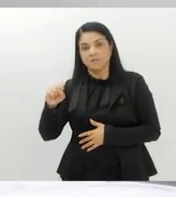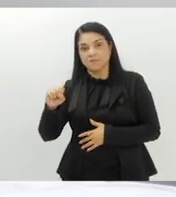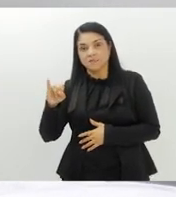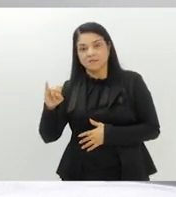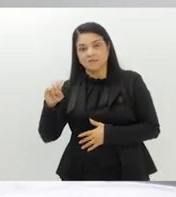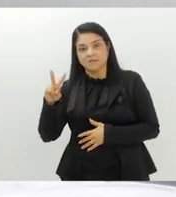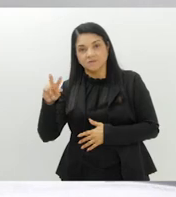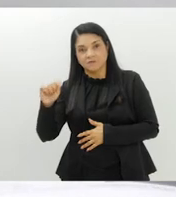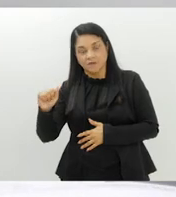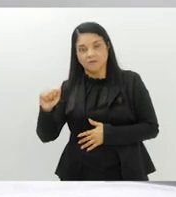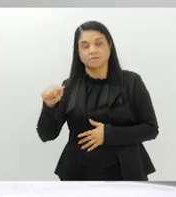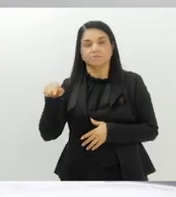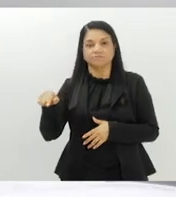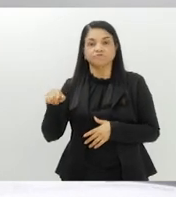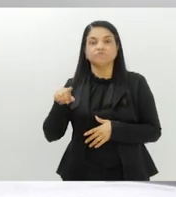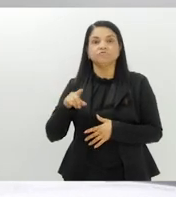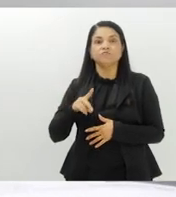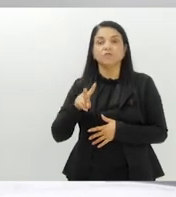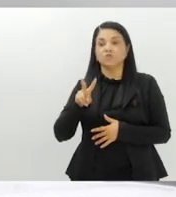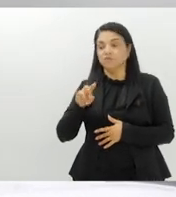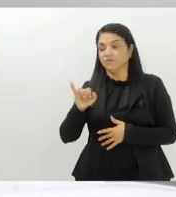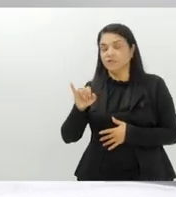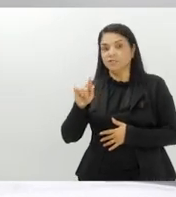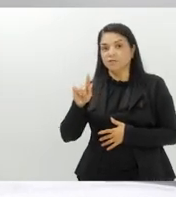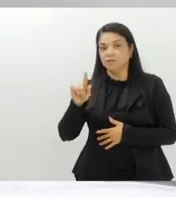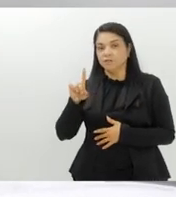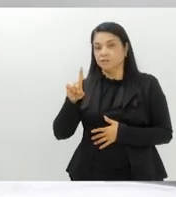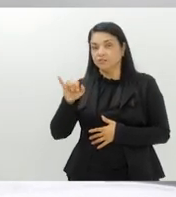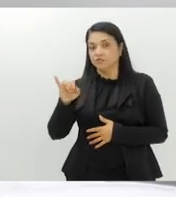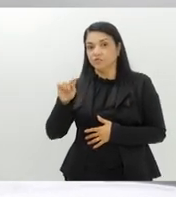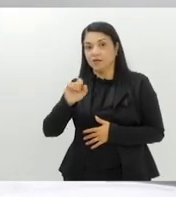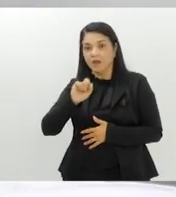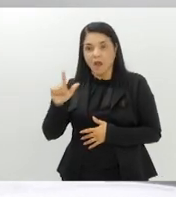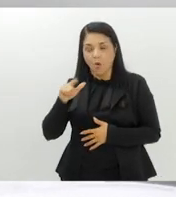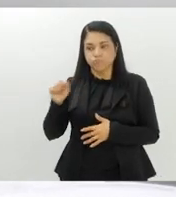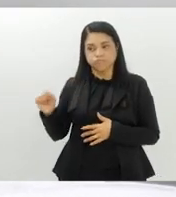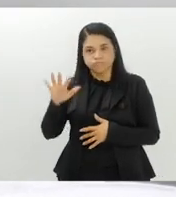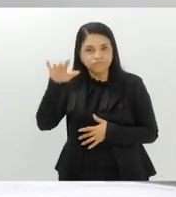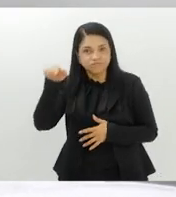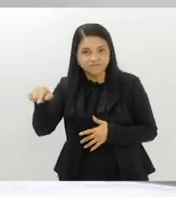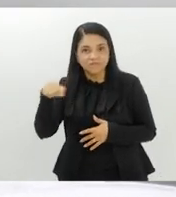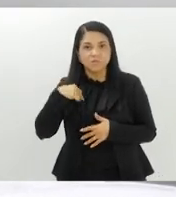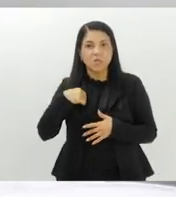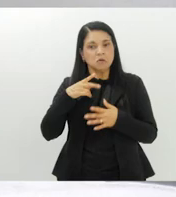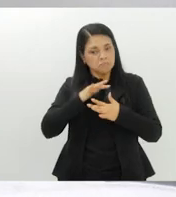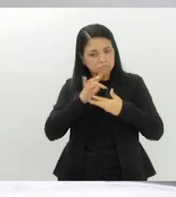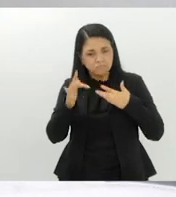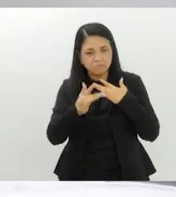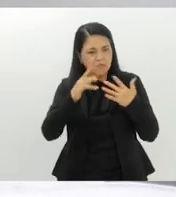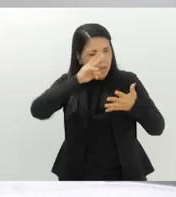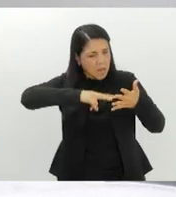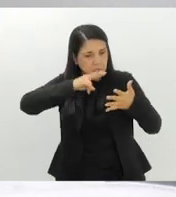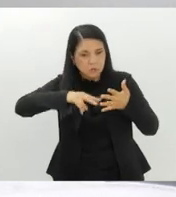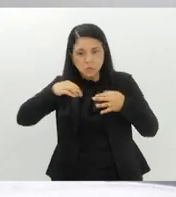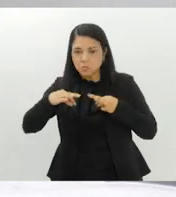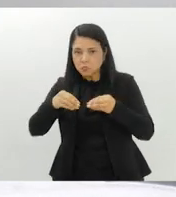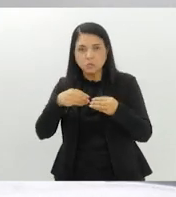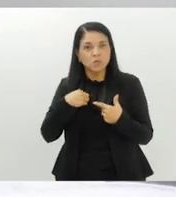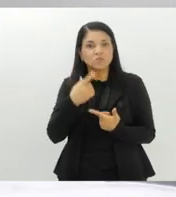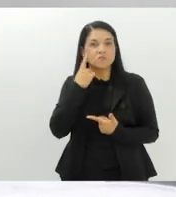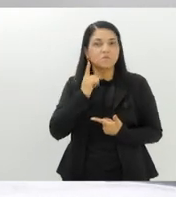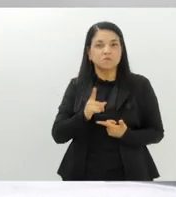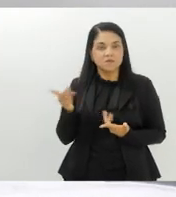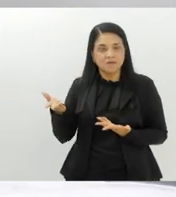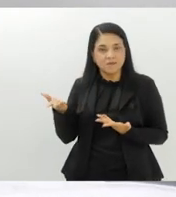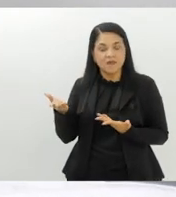Eu sou uma pessoa que leio não sei quantos jornais por dia, estou horas nas redes e fiquei conhecendo. Então, hoje eu fiquei sabendo